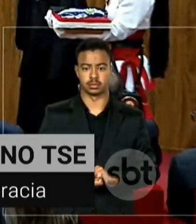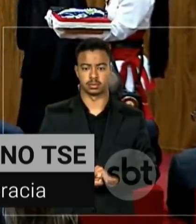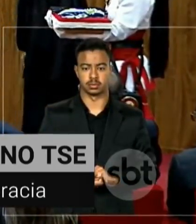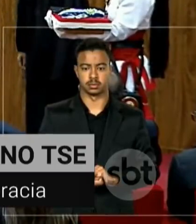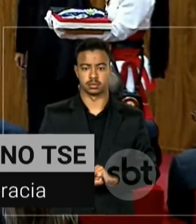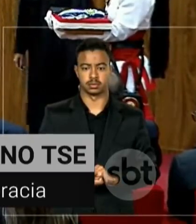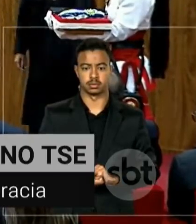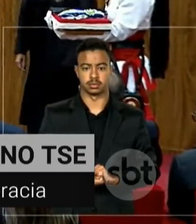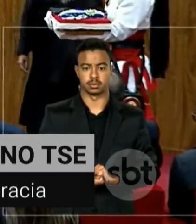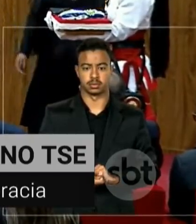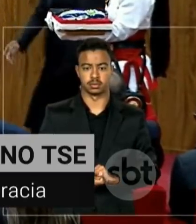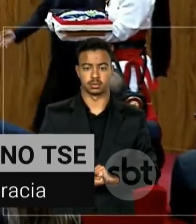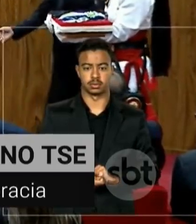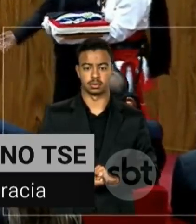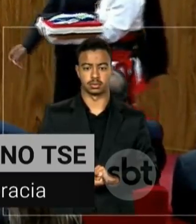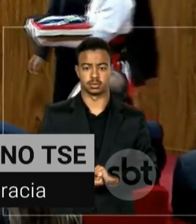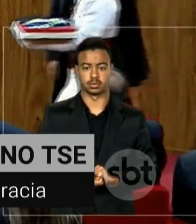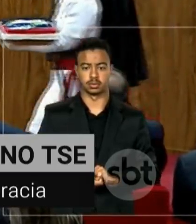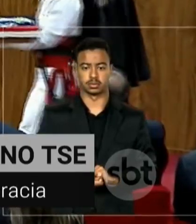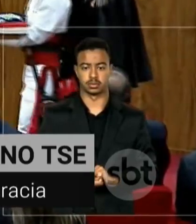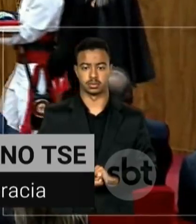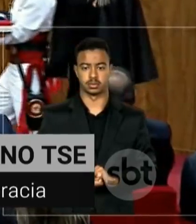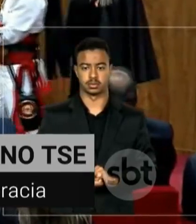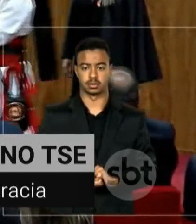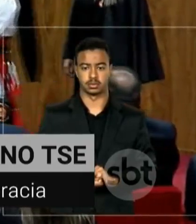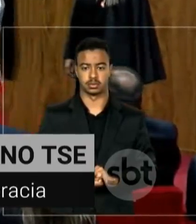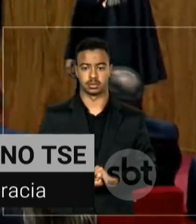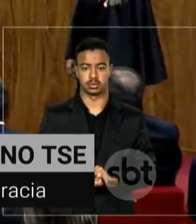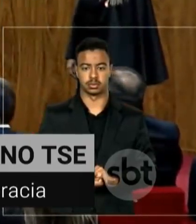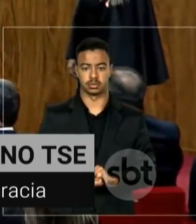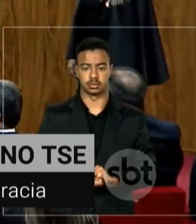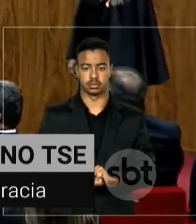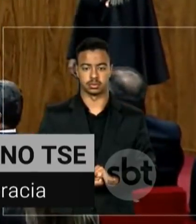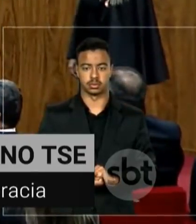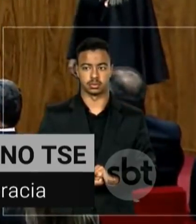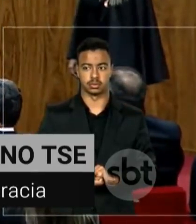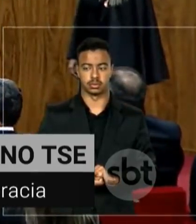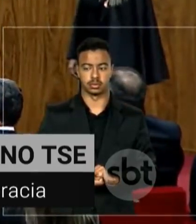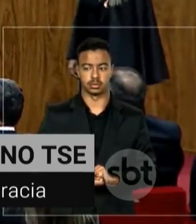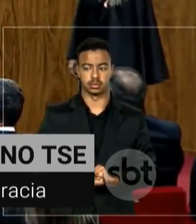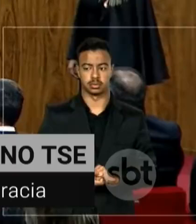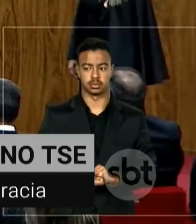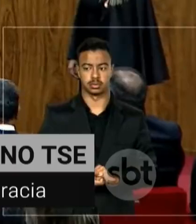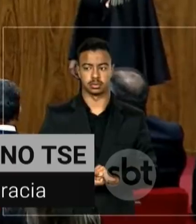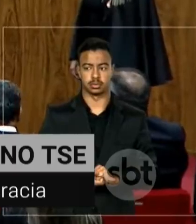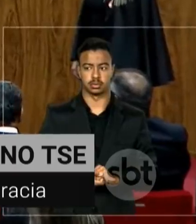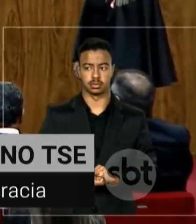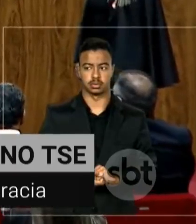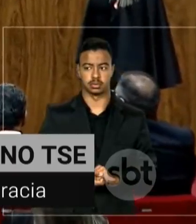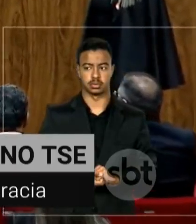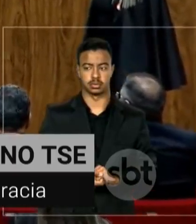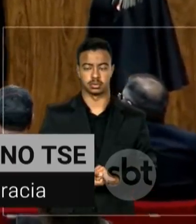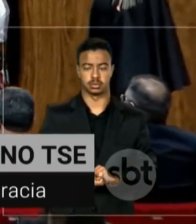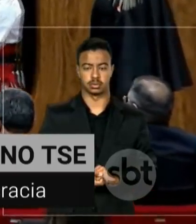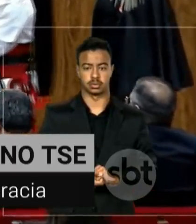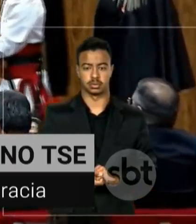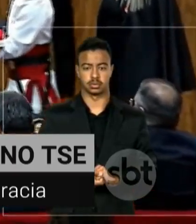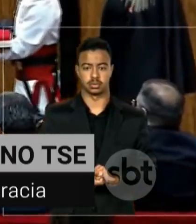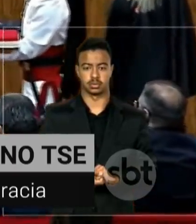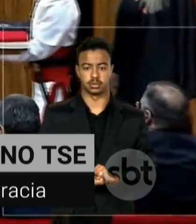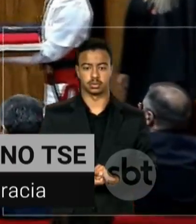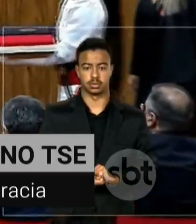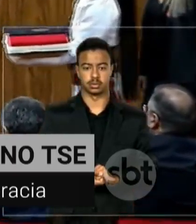uma comenda de ordem Gran Cruz que é entregue pelo Tribunal Superior Eleitoral a pessoas que fazem ou fizeram diversas ações